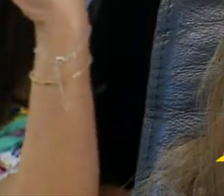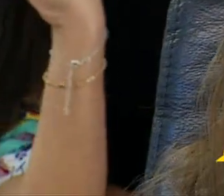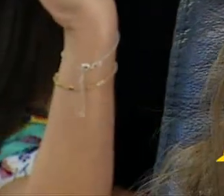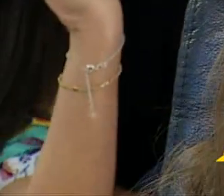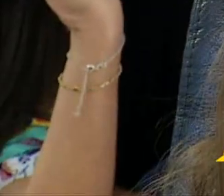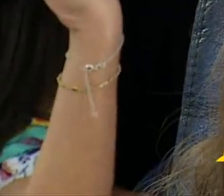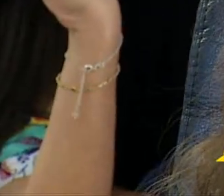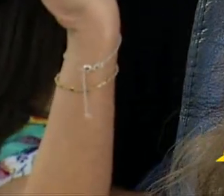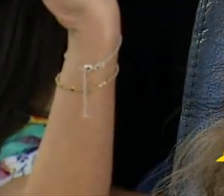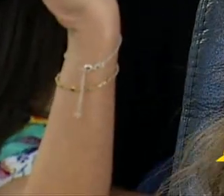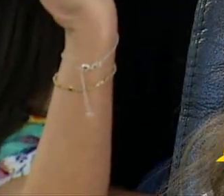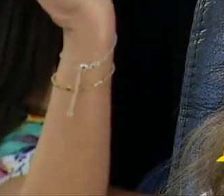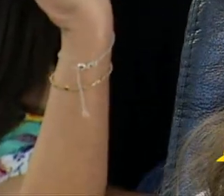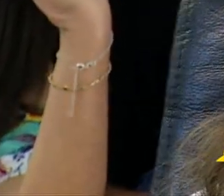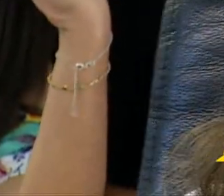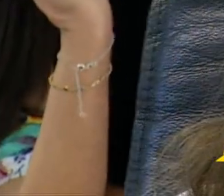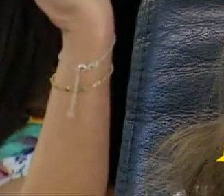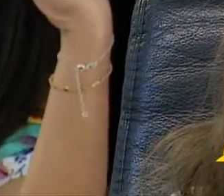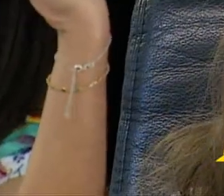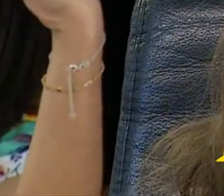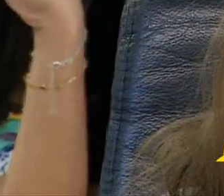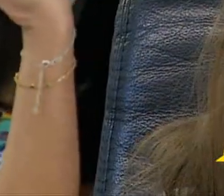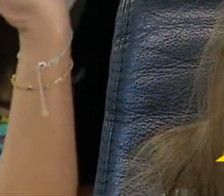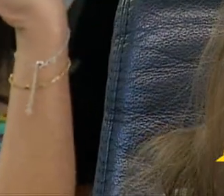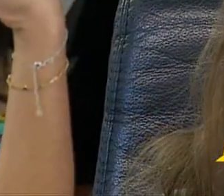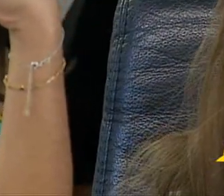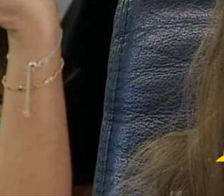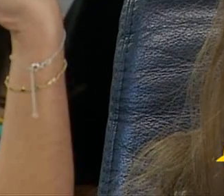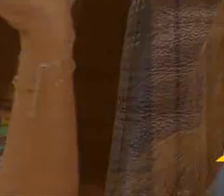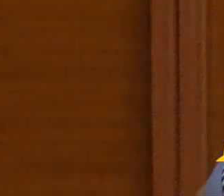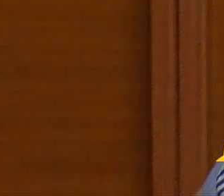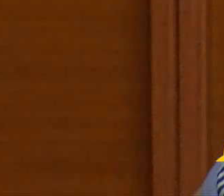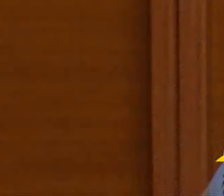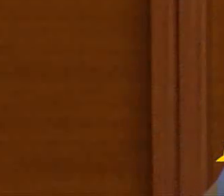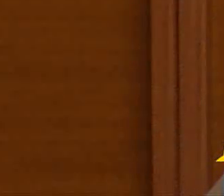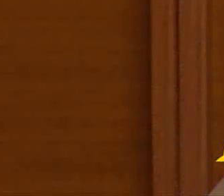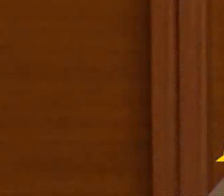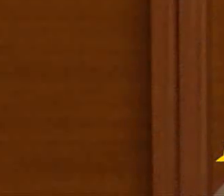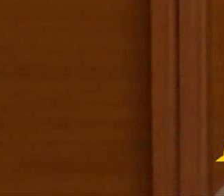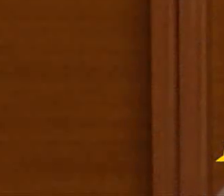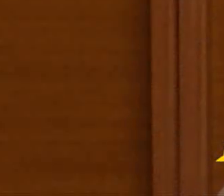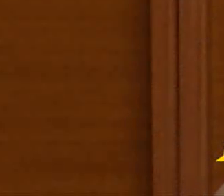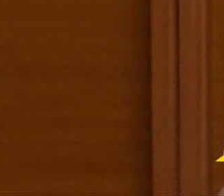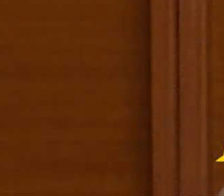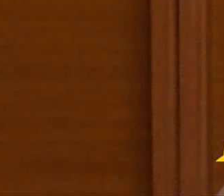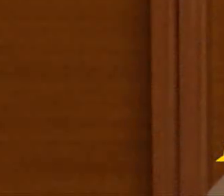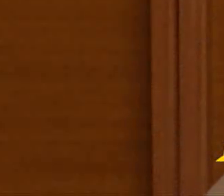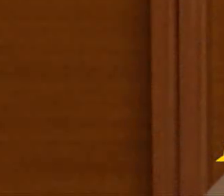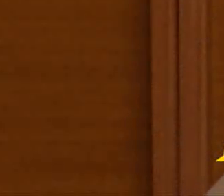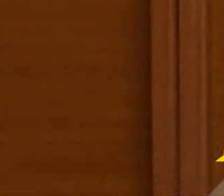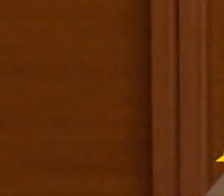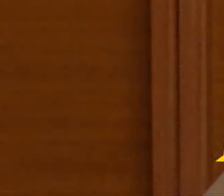E toda vez que você sai, o mundo se distrai.